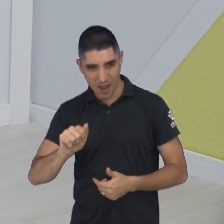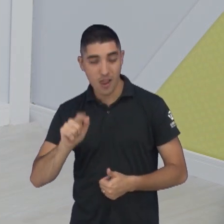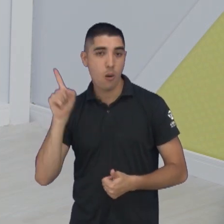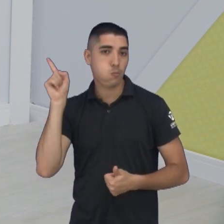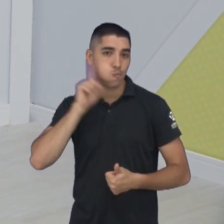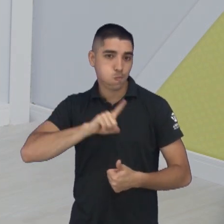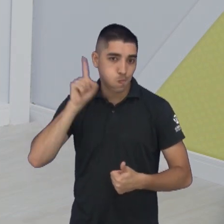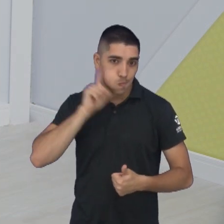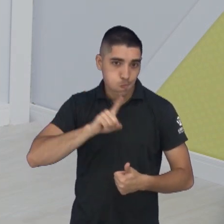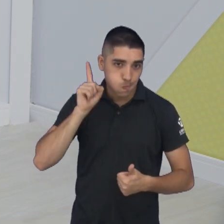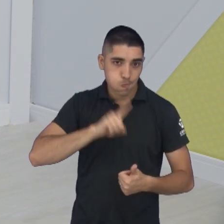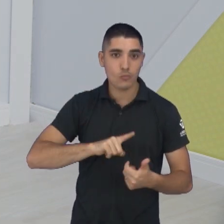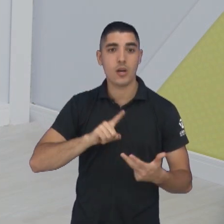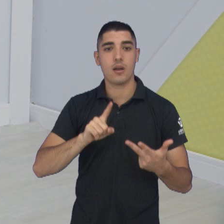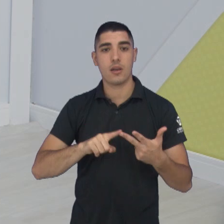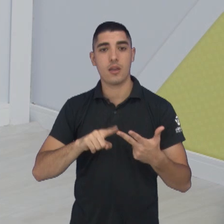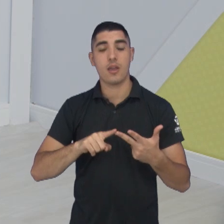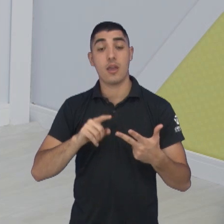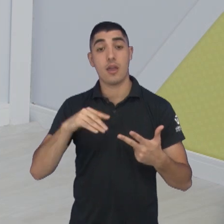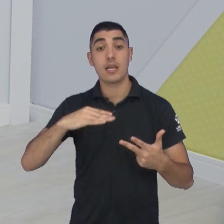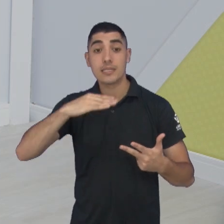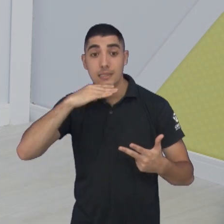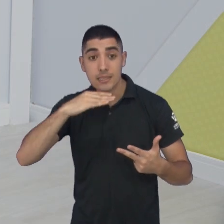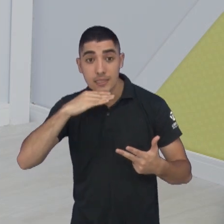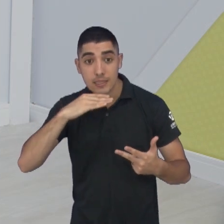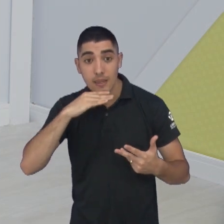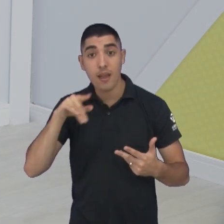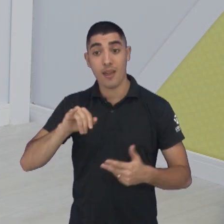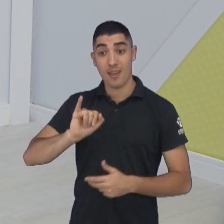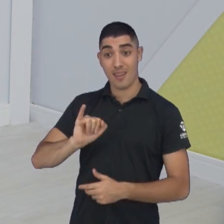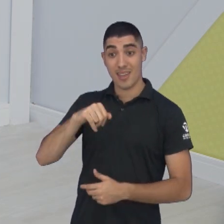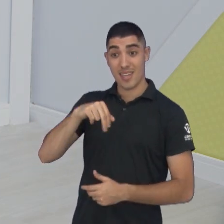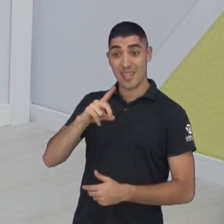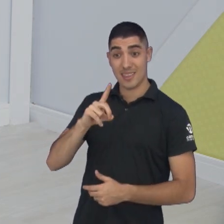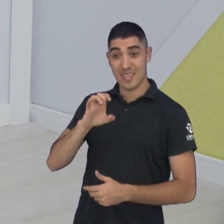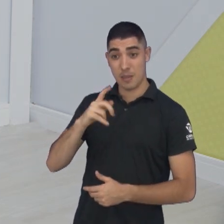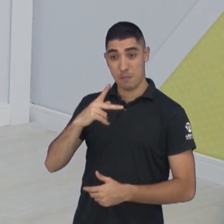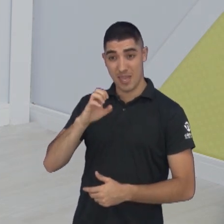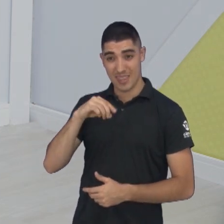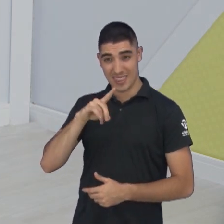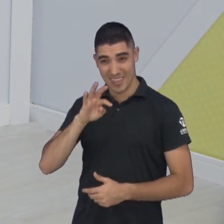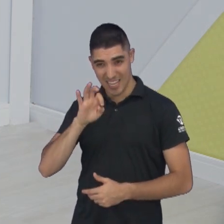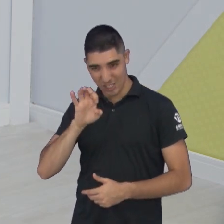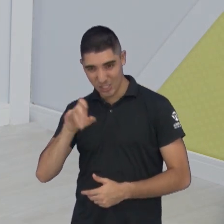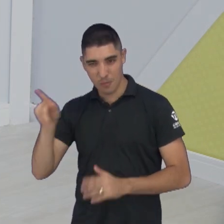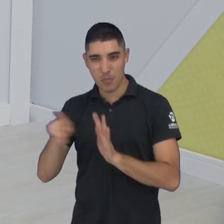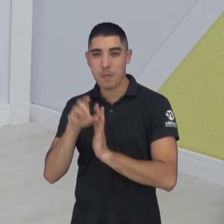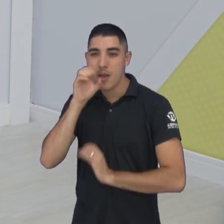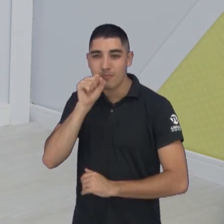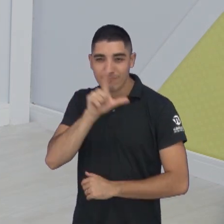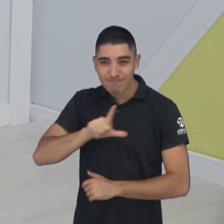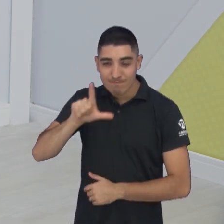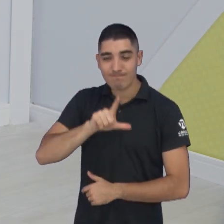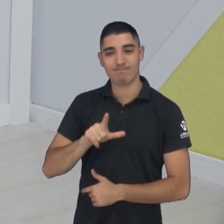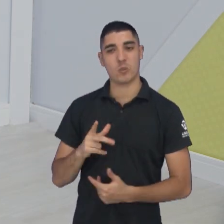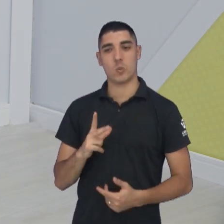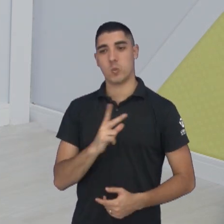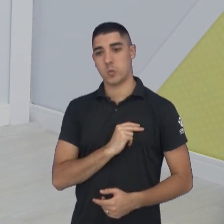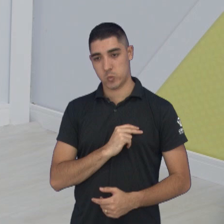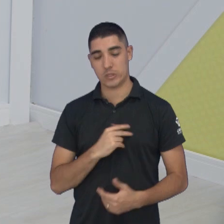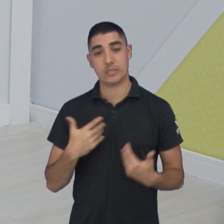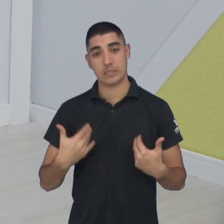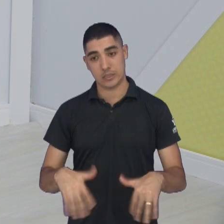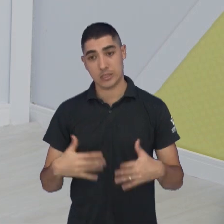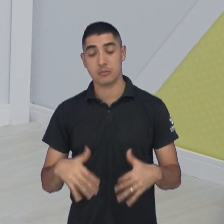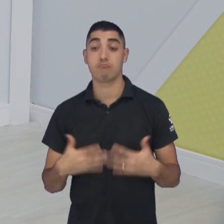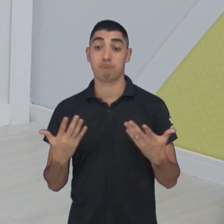SK Brasil, Independente de Limeira na penúltima posição e o Joseense na lanterna da competição. Que coisa, hein? E o próximo confronto,